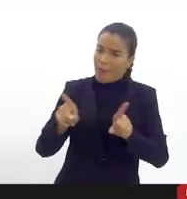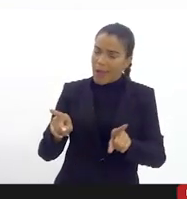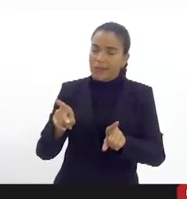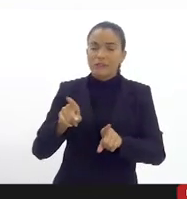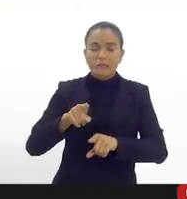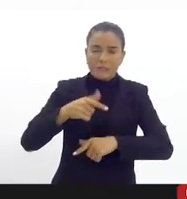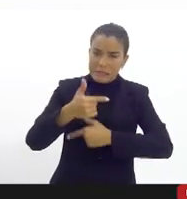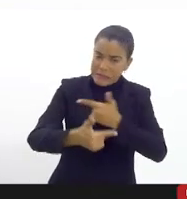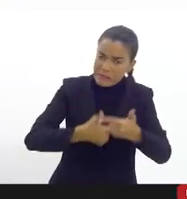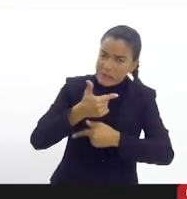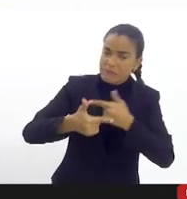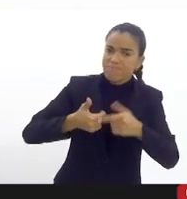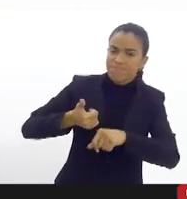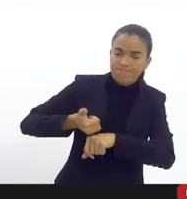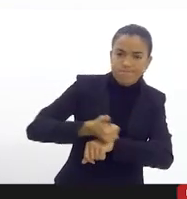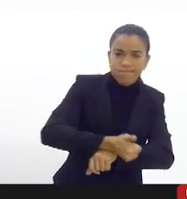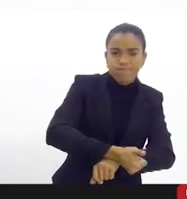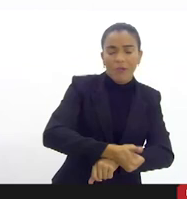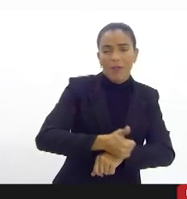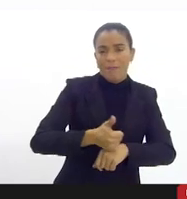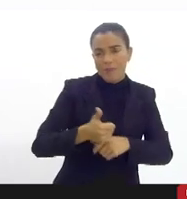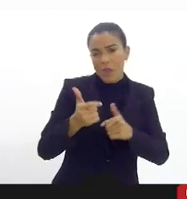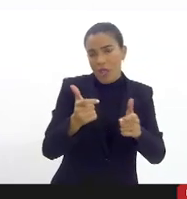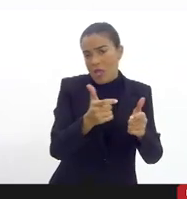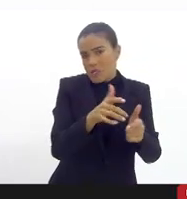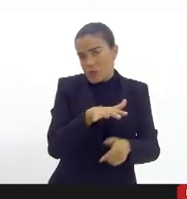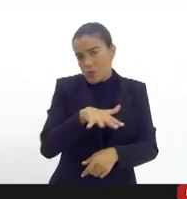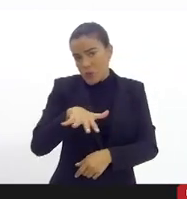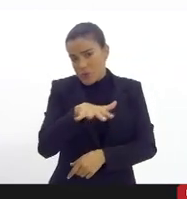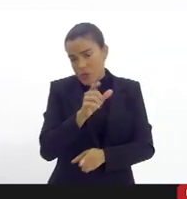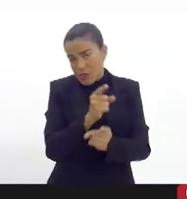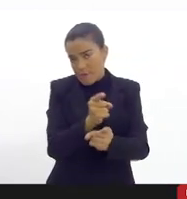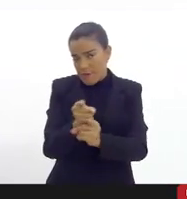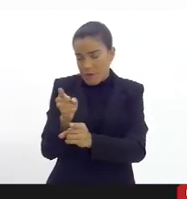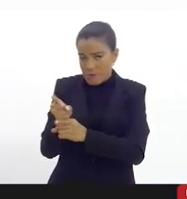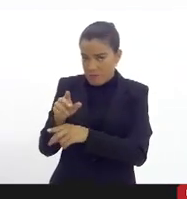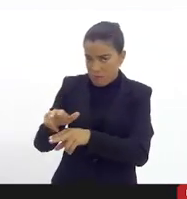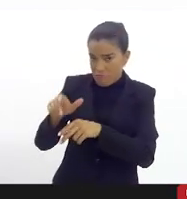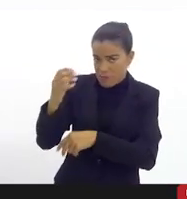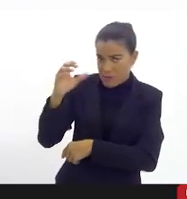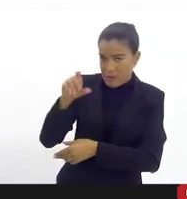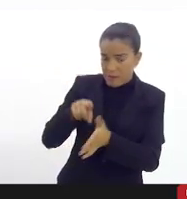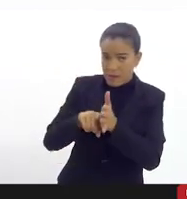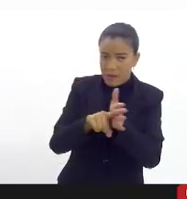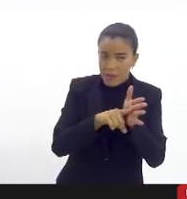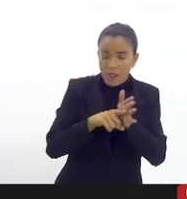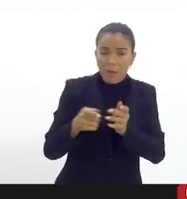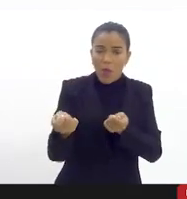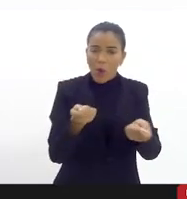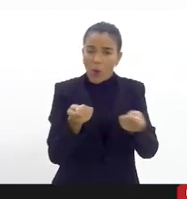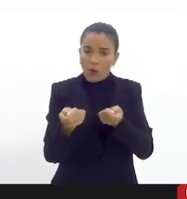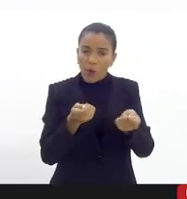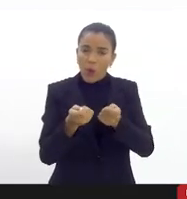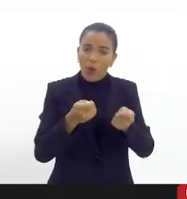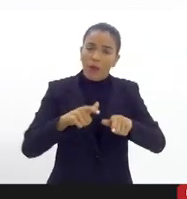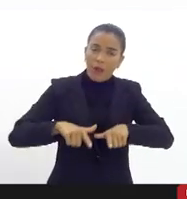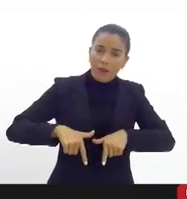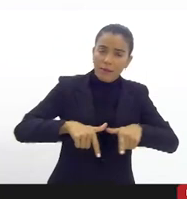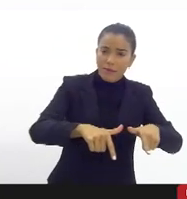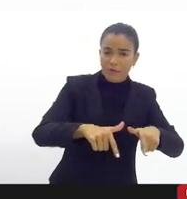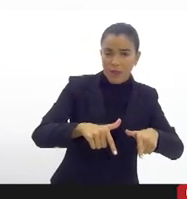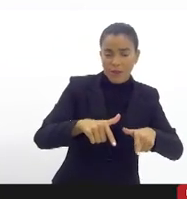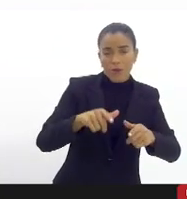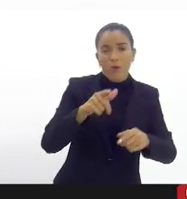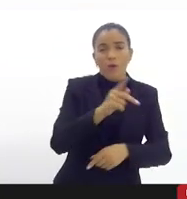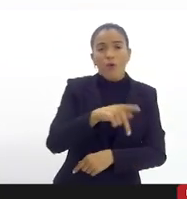trabalho muito mas elevado em muitos dos casos identificados pelas pesquisas maior controle sobre atividade específica do